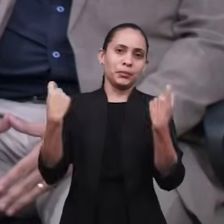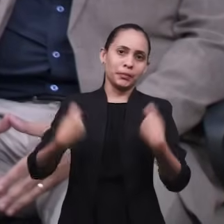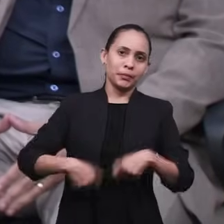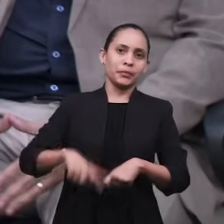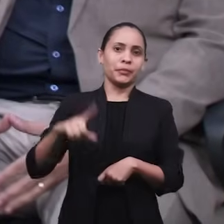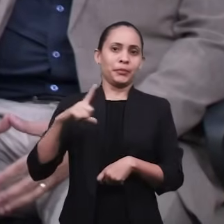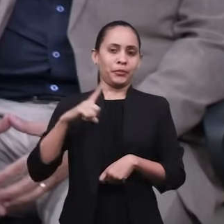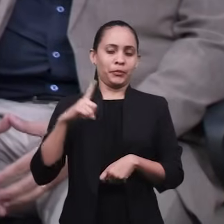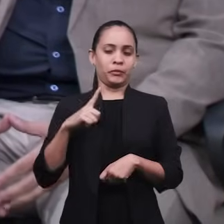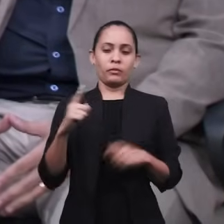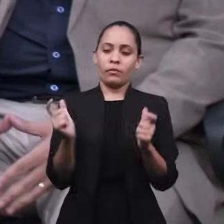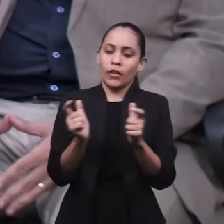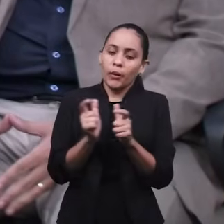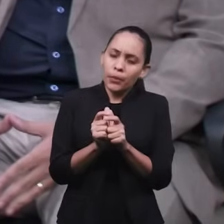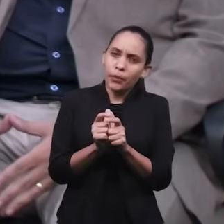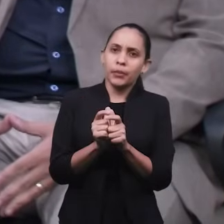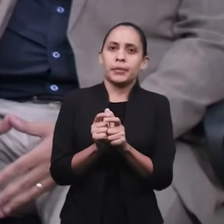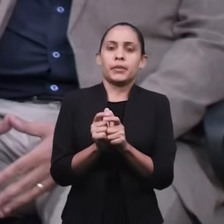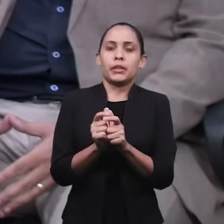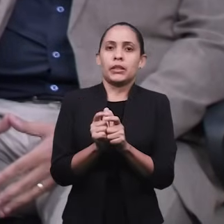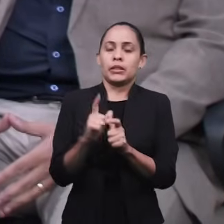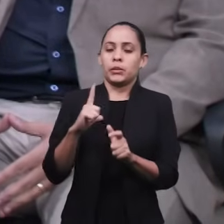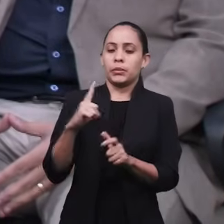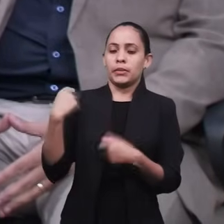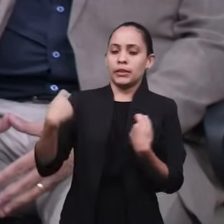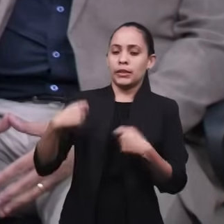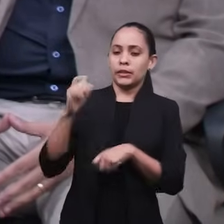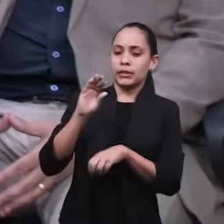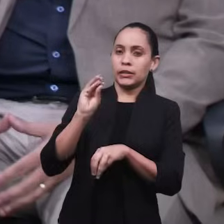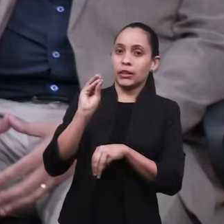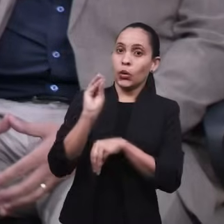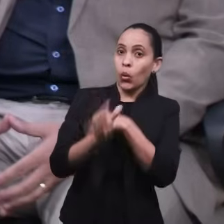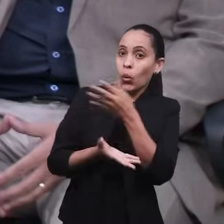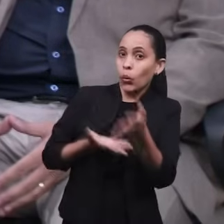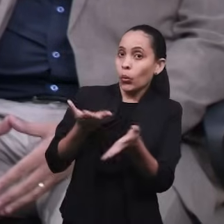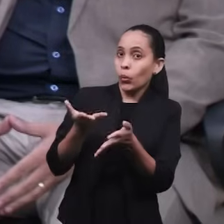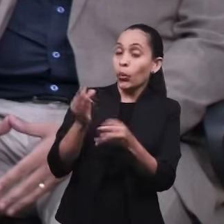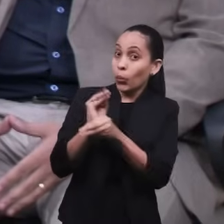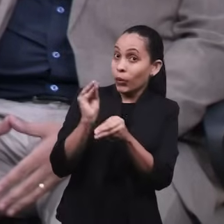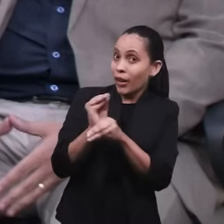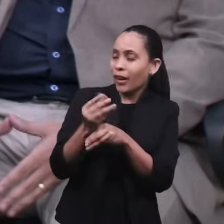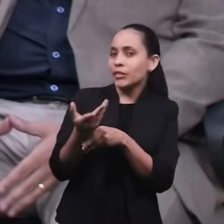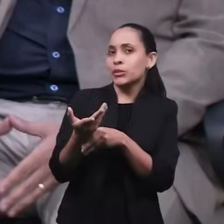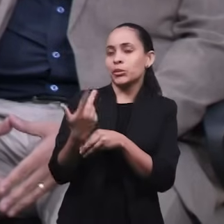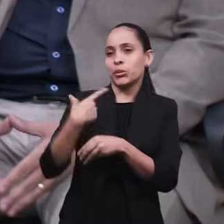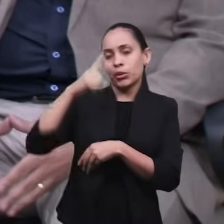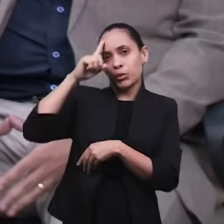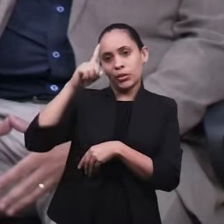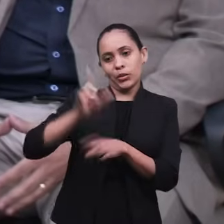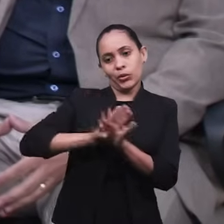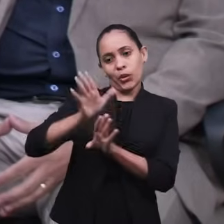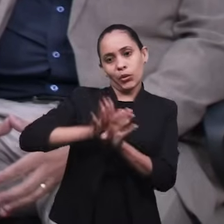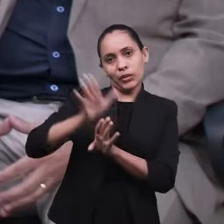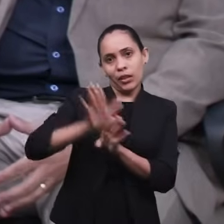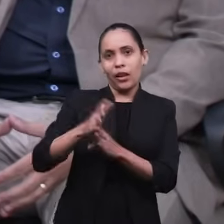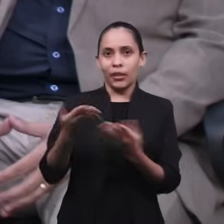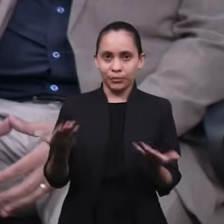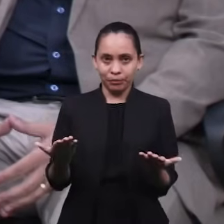ser um número reduzido. Então, todo o cuidado foi feito dentro daquilo que foi orientado no